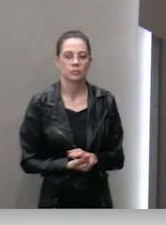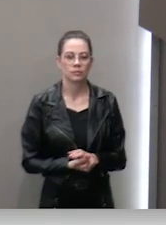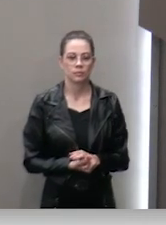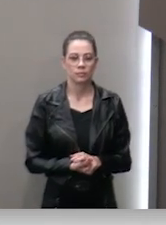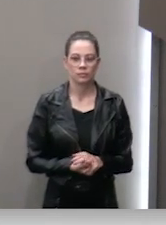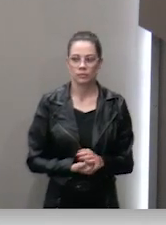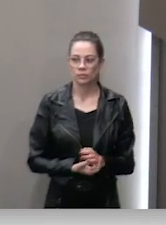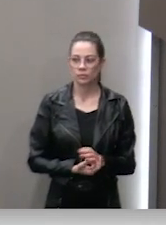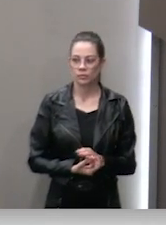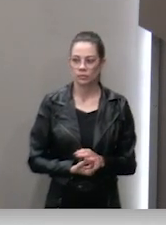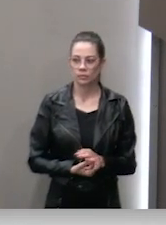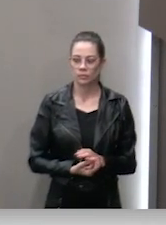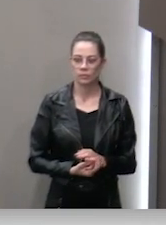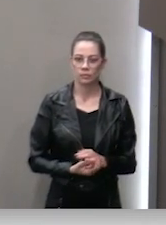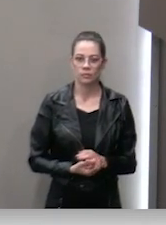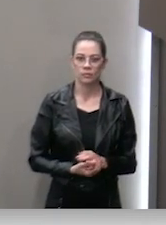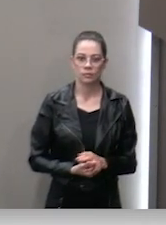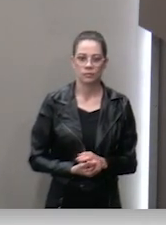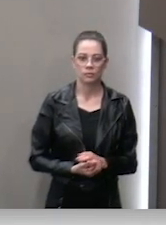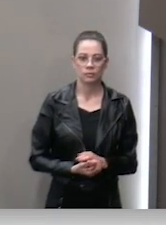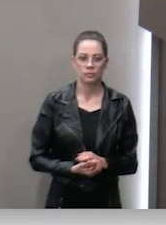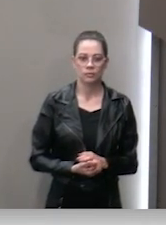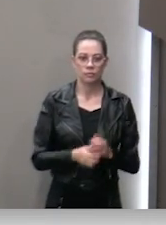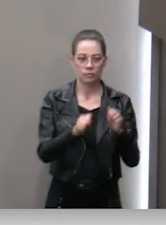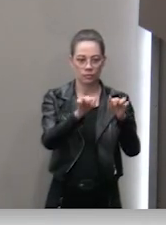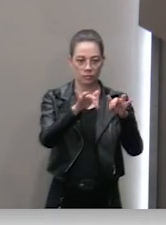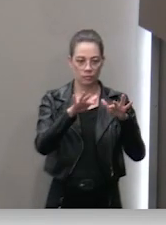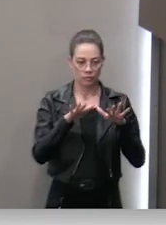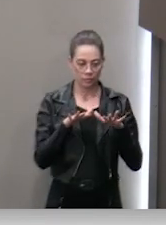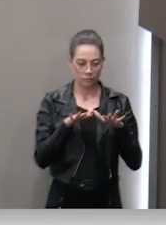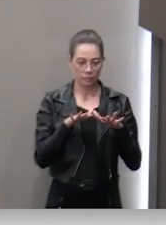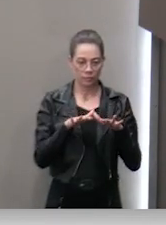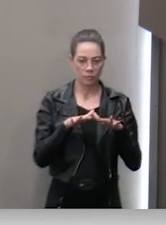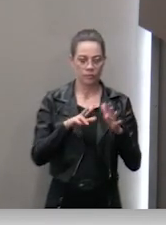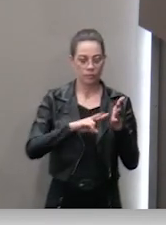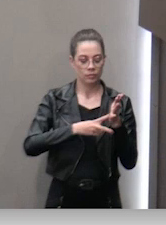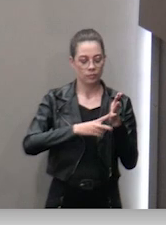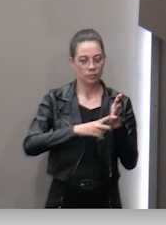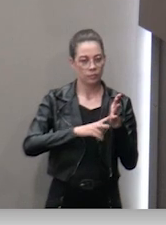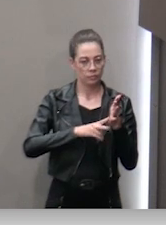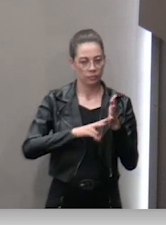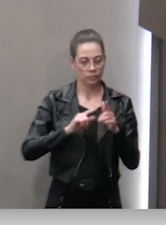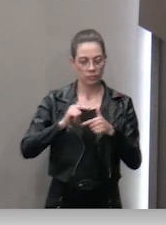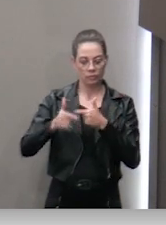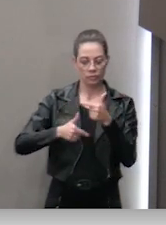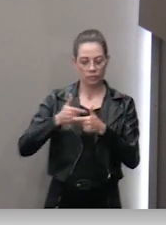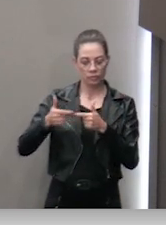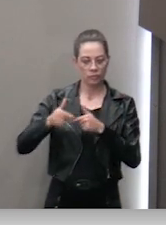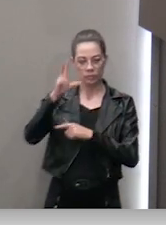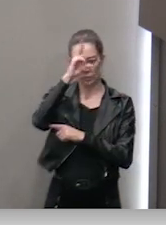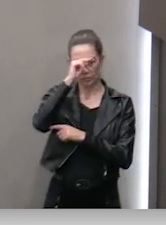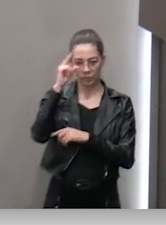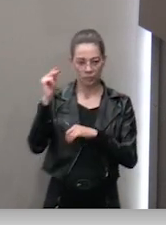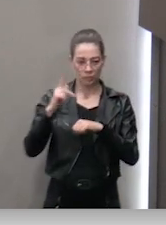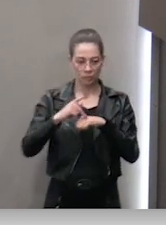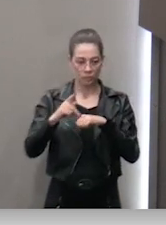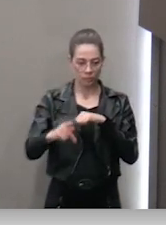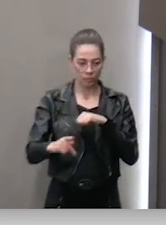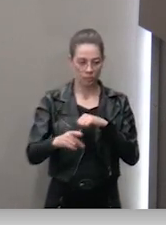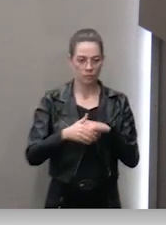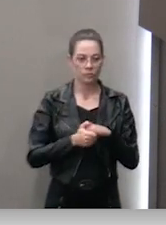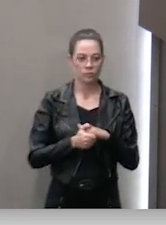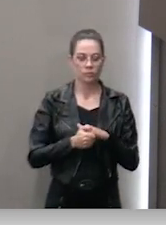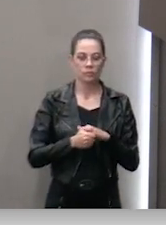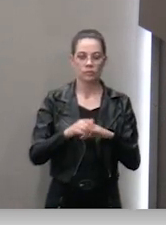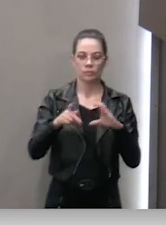o texto aí, não precisa da placa. Sessão solene. Sindicato dos Servidores Municipais de Passo Fundo.